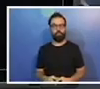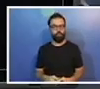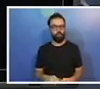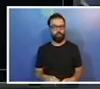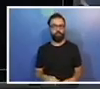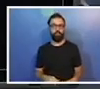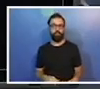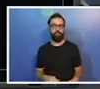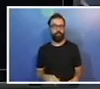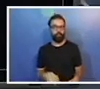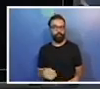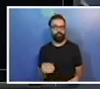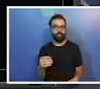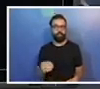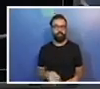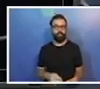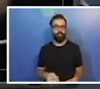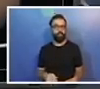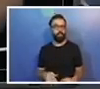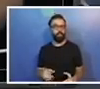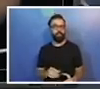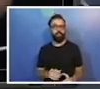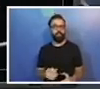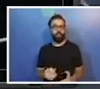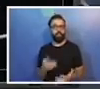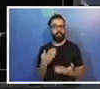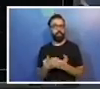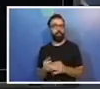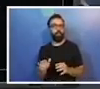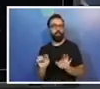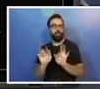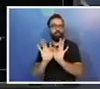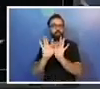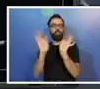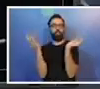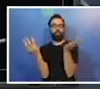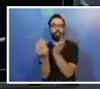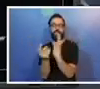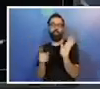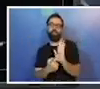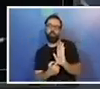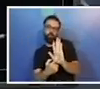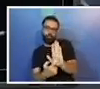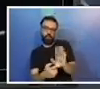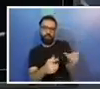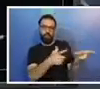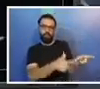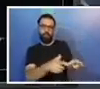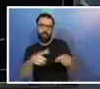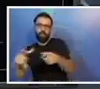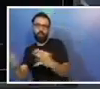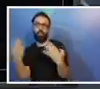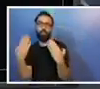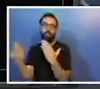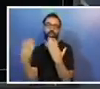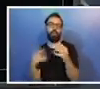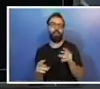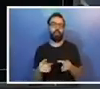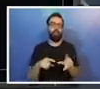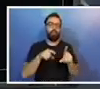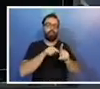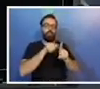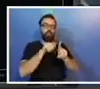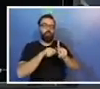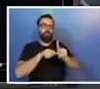de geografia que a gente vê que existe mudança de temperaturas, existe mudança também, nós